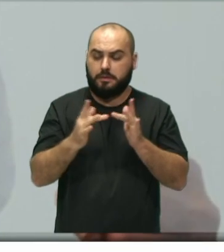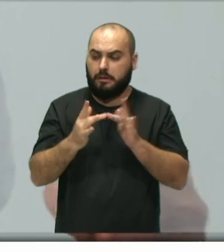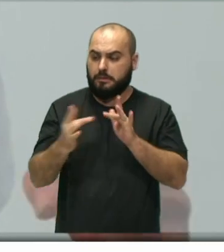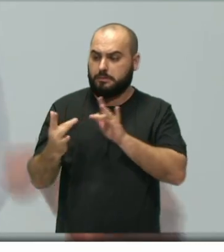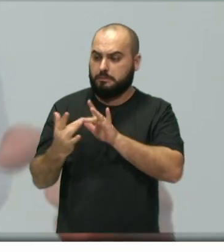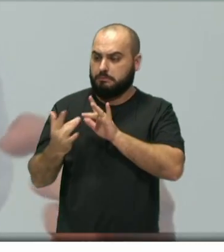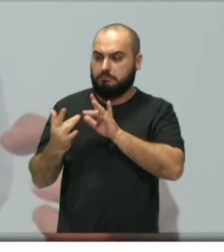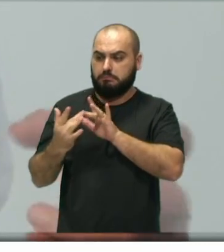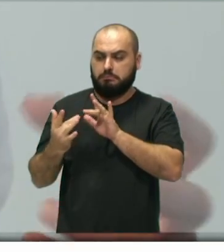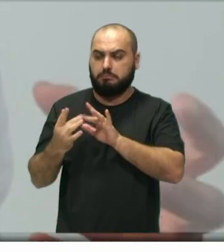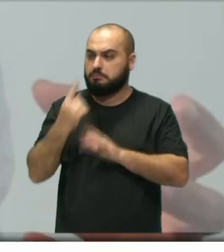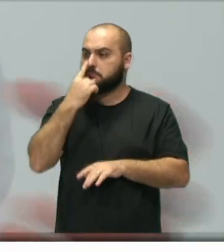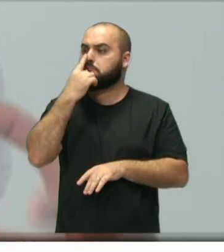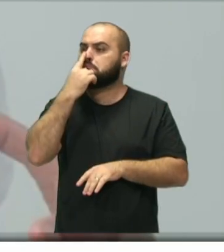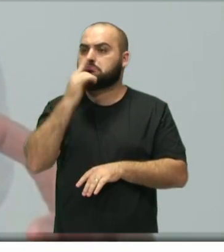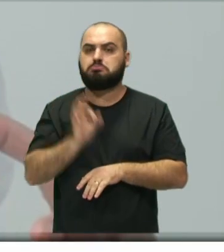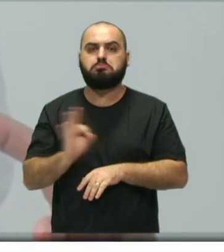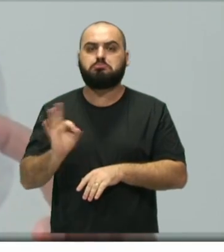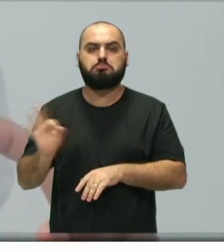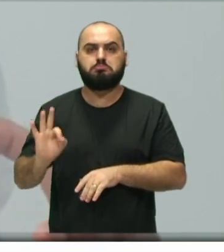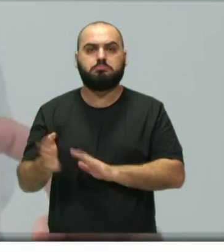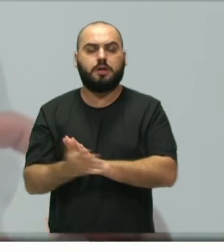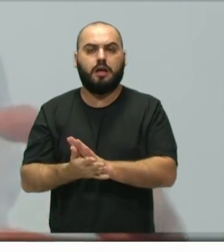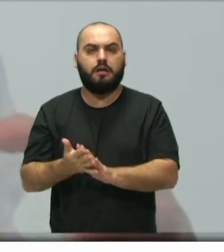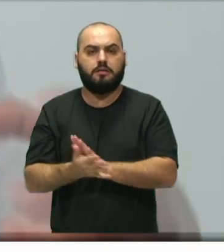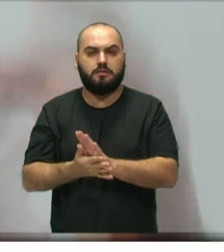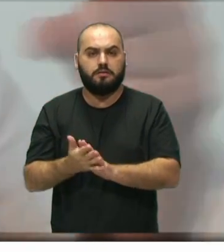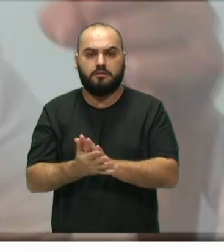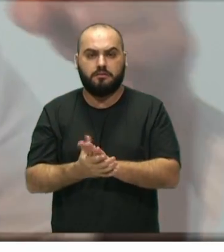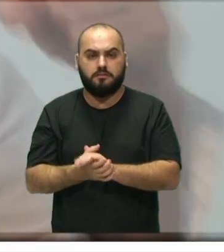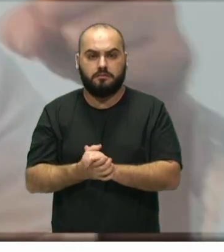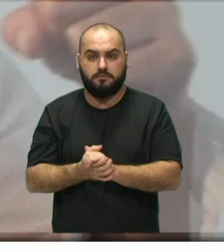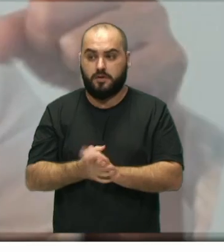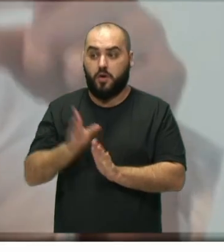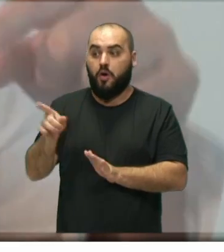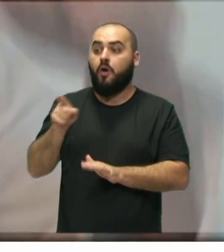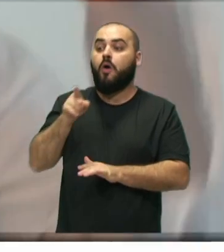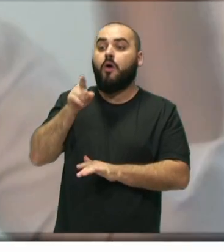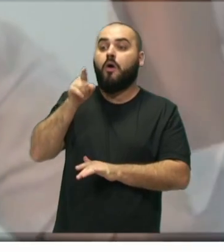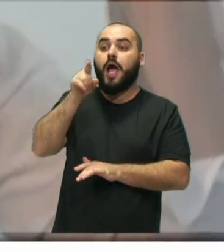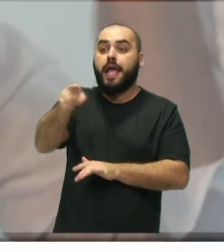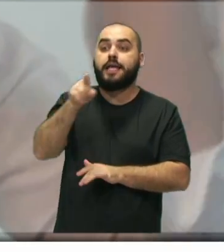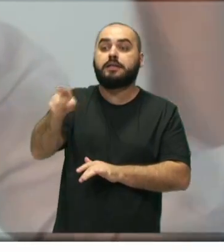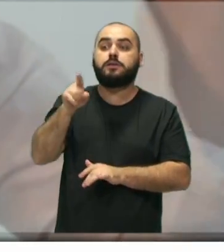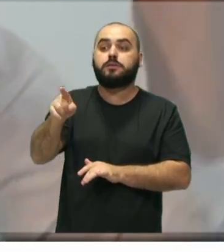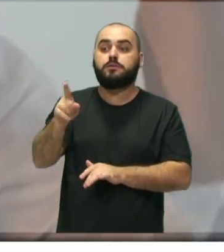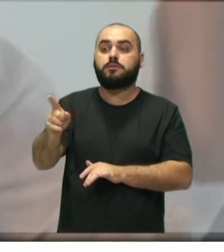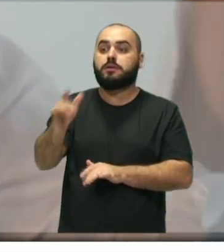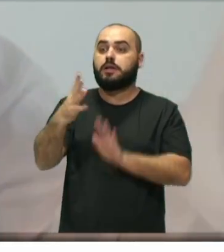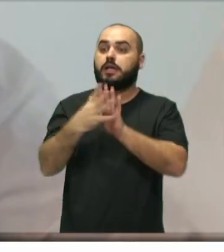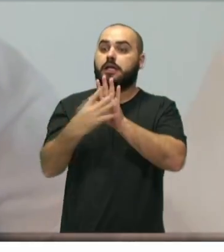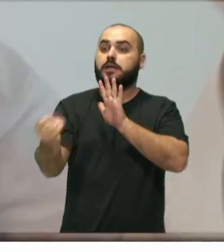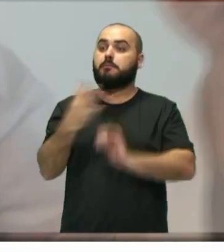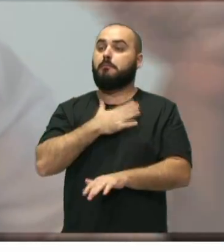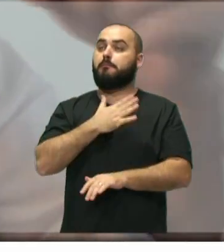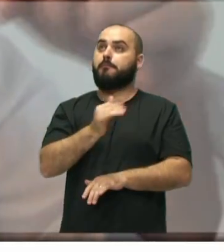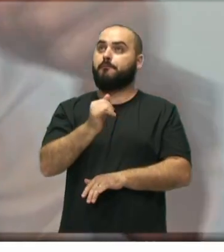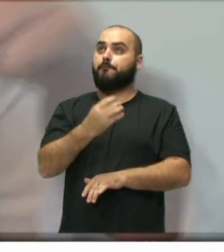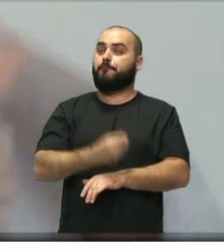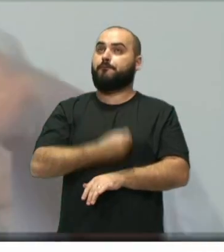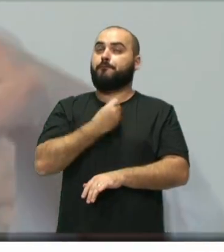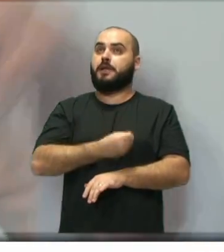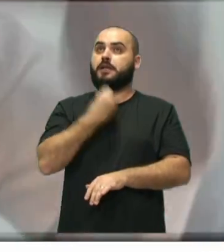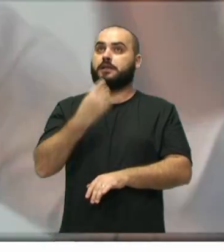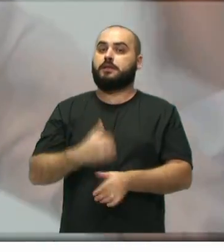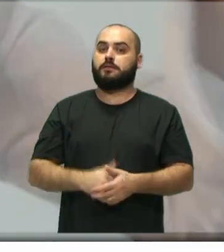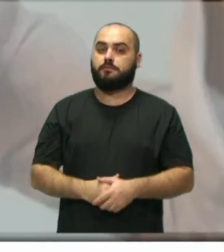né? Afetiva no sentido de afetar mesmo. Olha, isso tem a ver comigo, porque eu estou querendo calcular tal coisa, porque um dia eu vou precisar